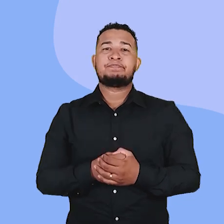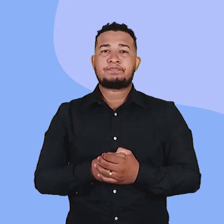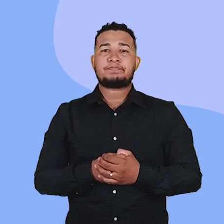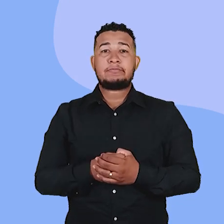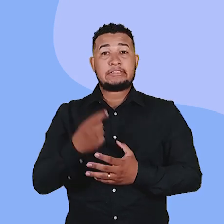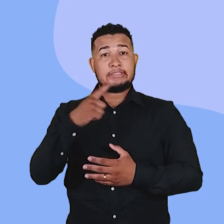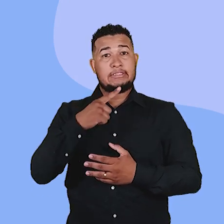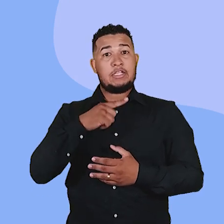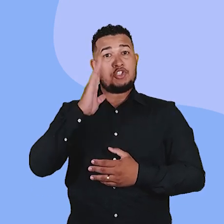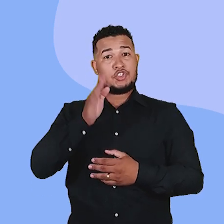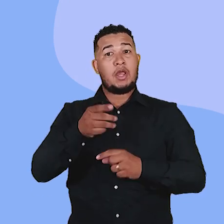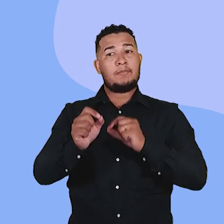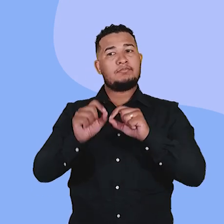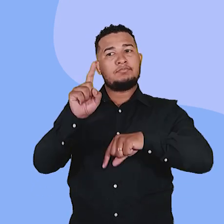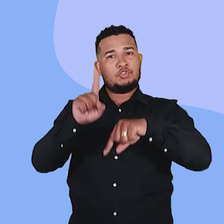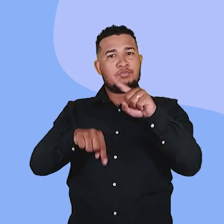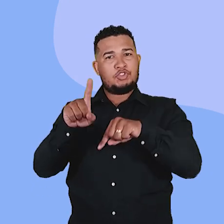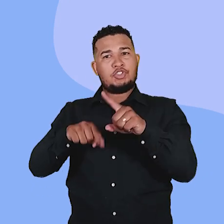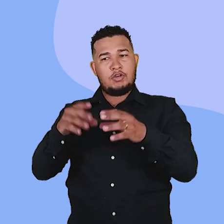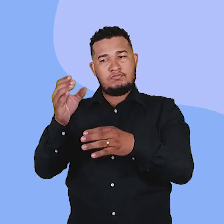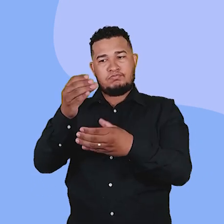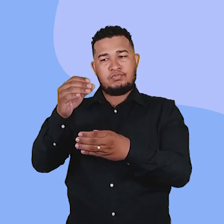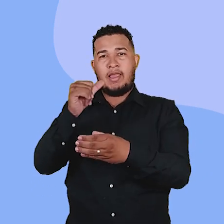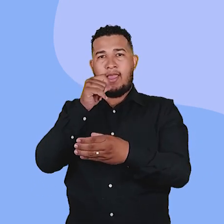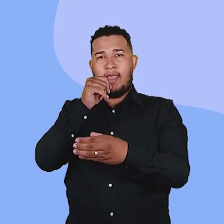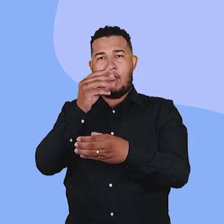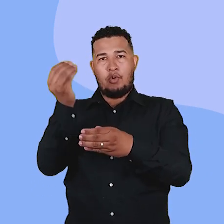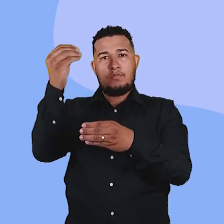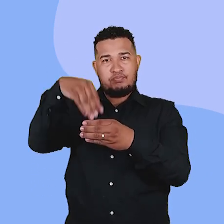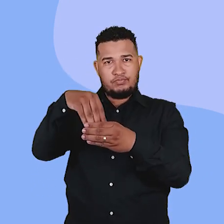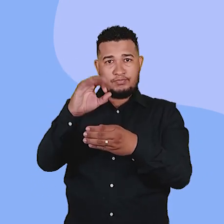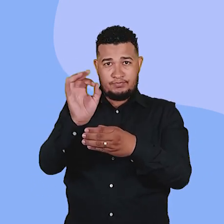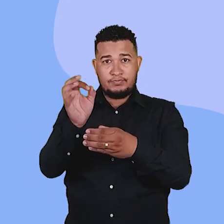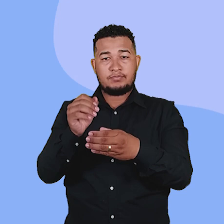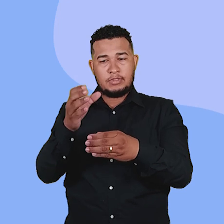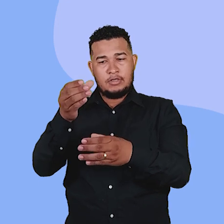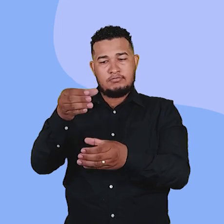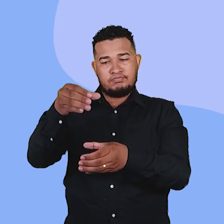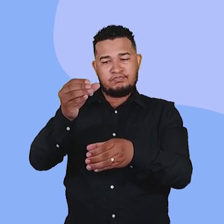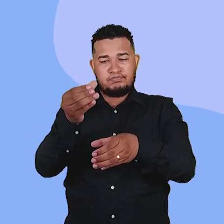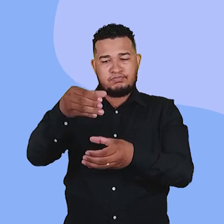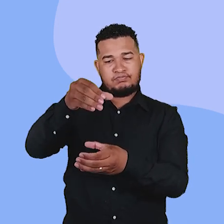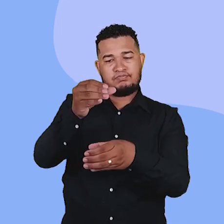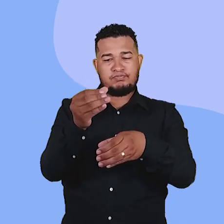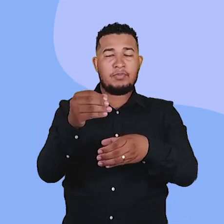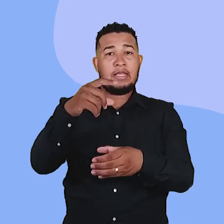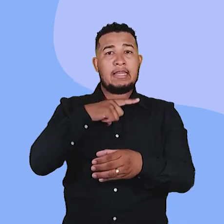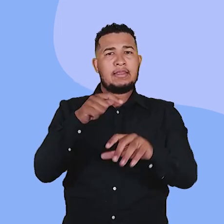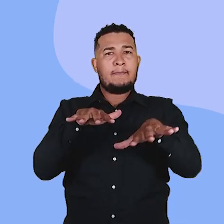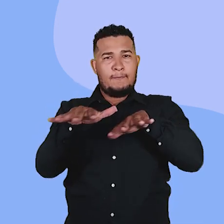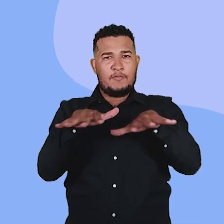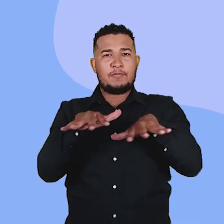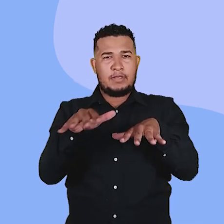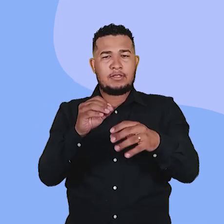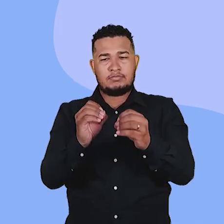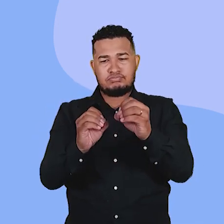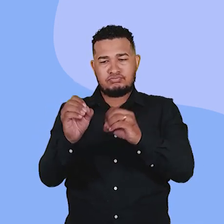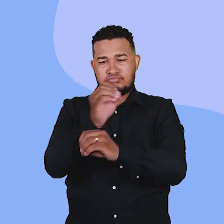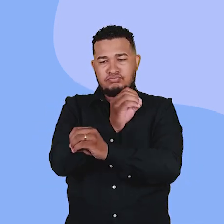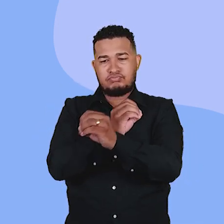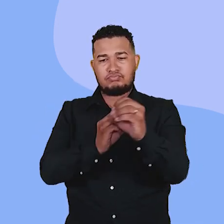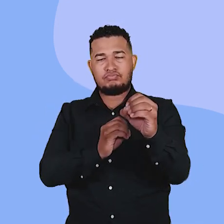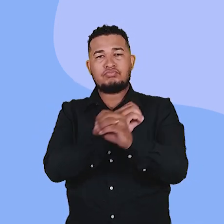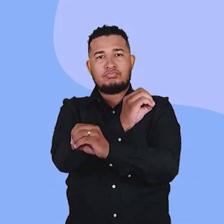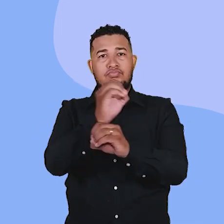Eu tenho aqui o meu recipiente contendo água dentro, beleza? Então as minhas partículas estão lá se movimentando. E